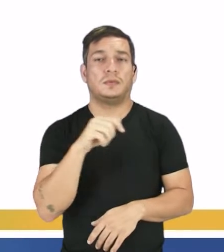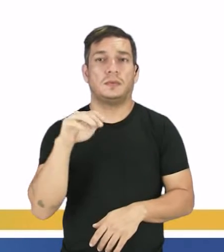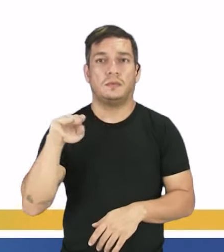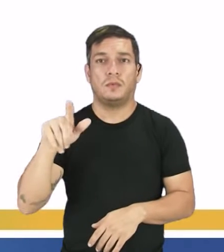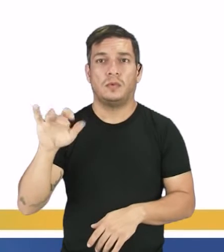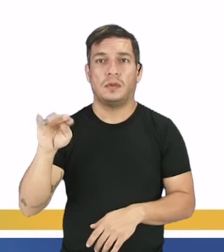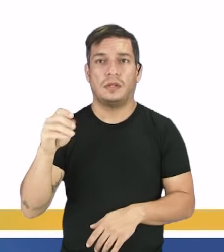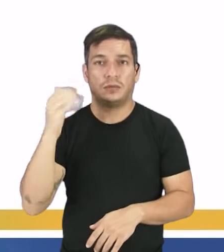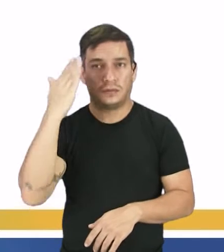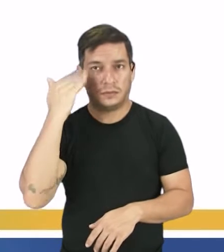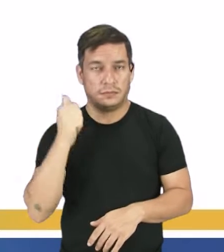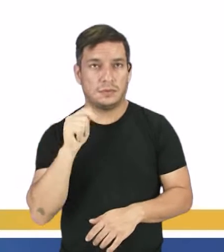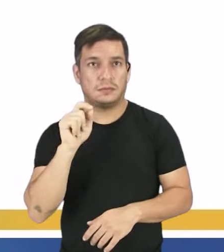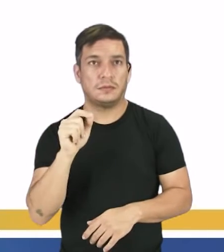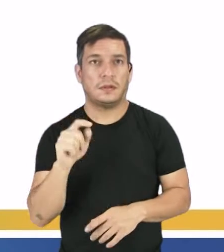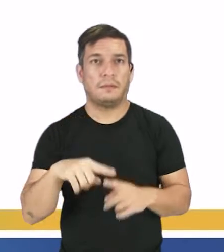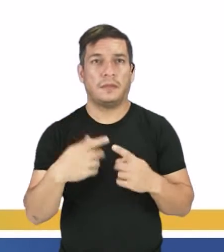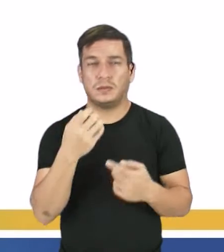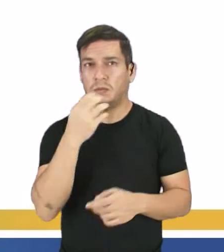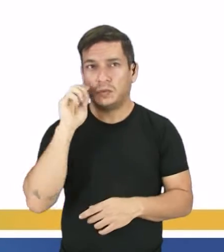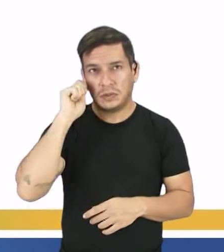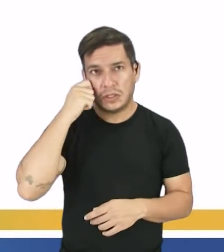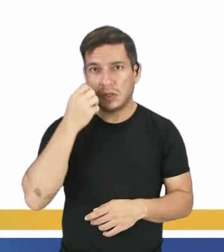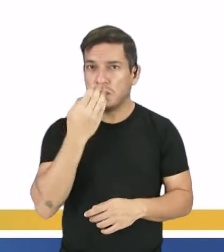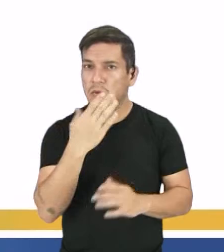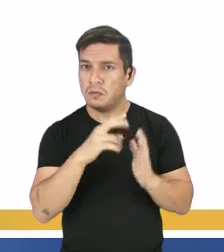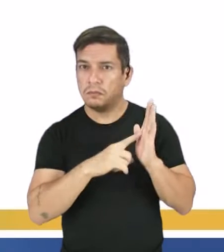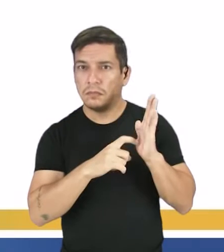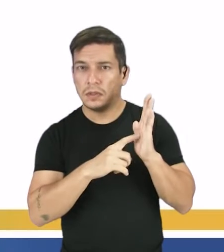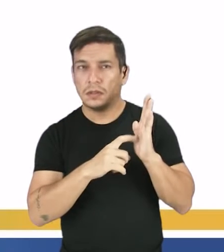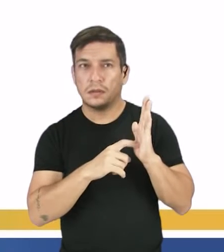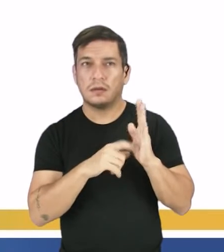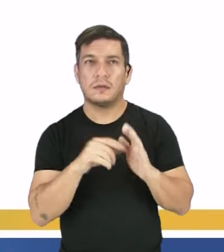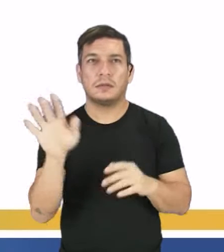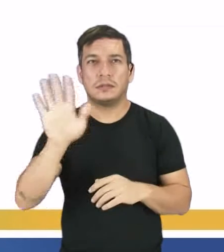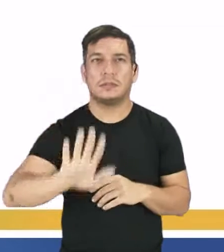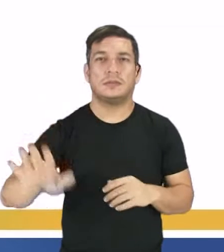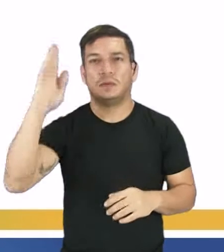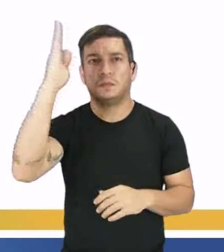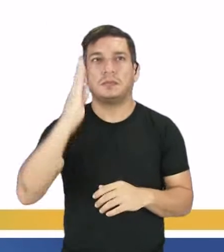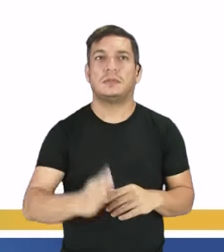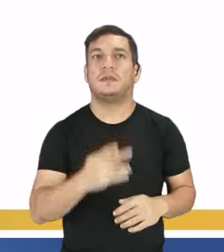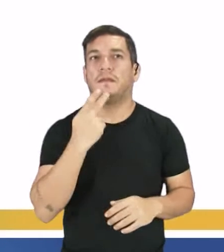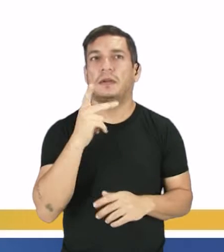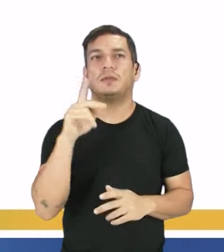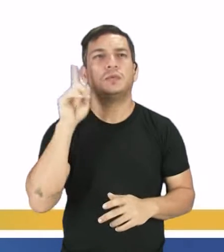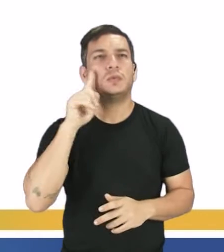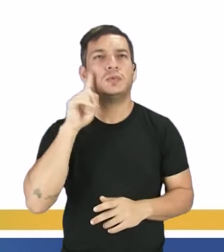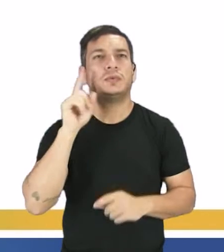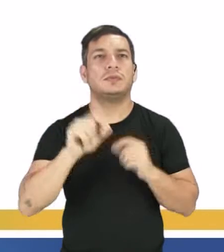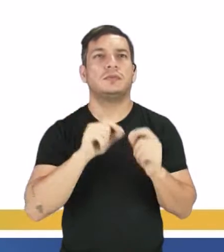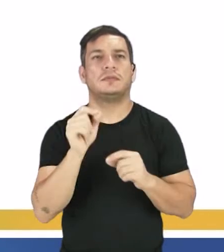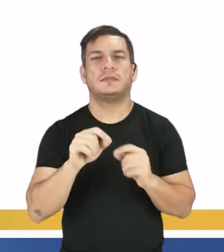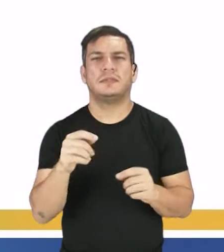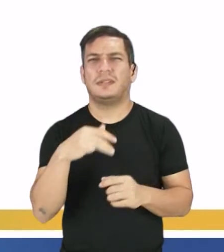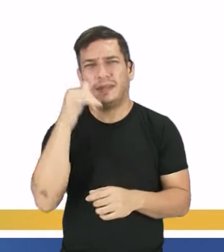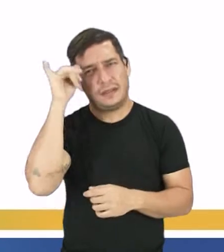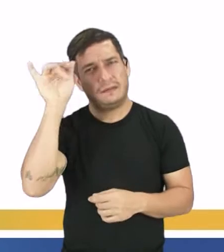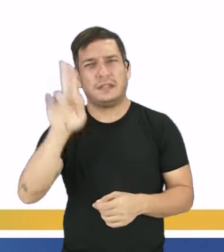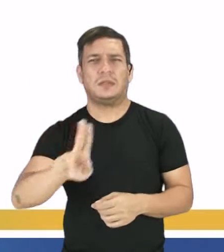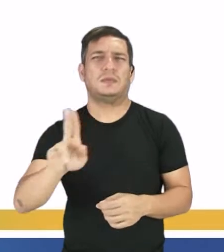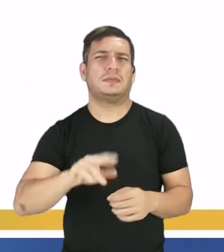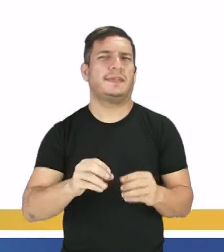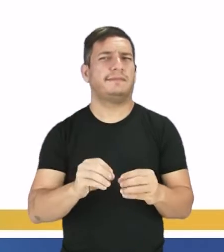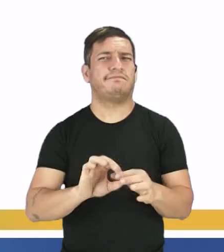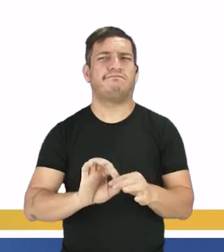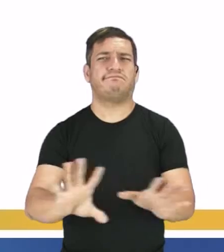mulato sabido. Mas o bom negro e o bom branco da nação brasileira dizem todos os dias, deixa disso, camarada,